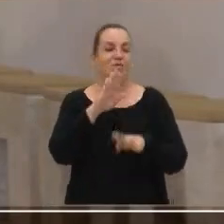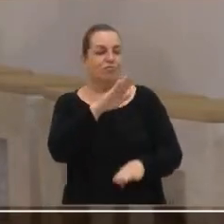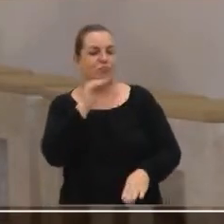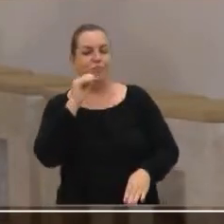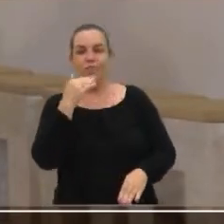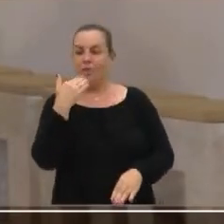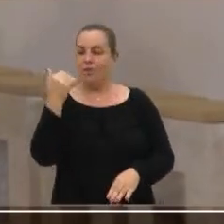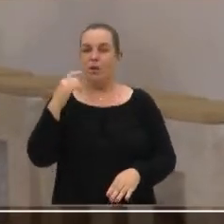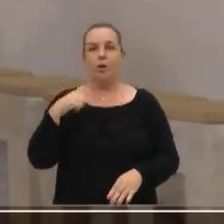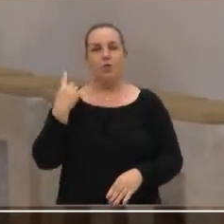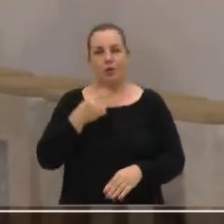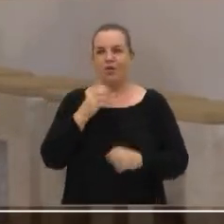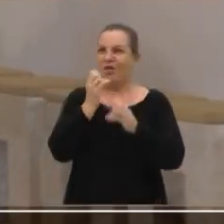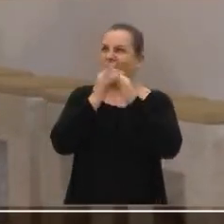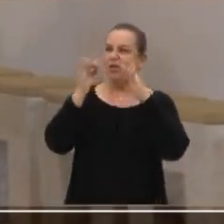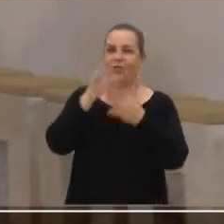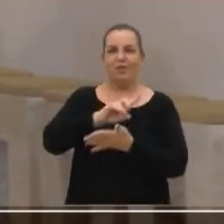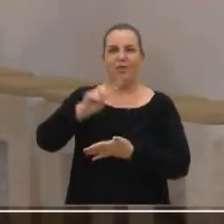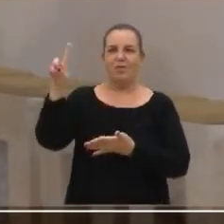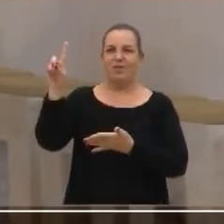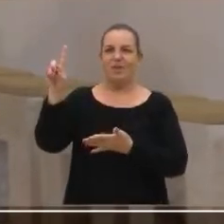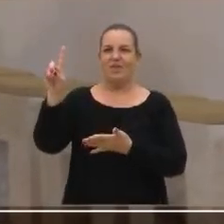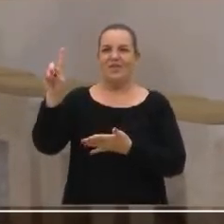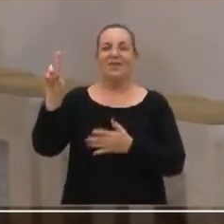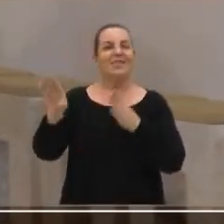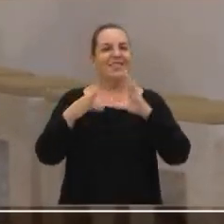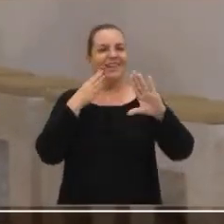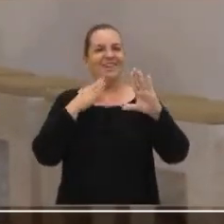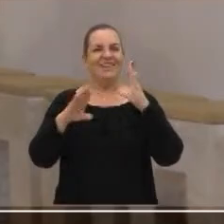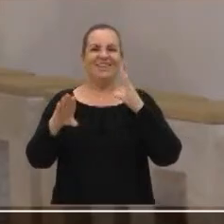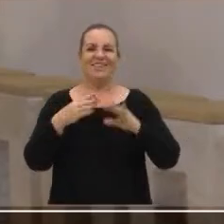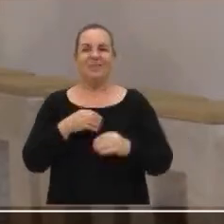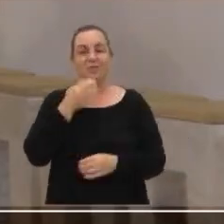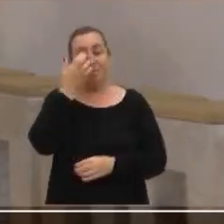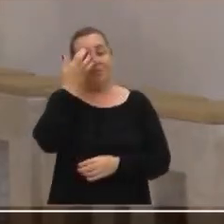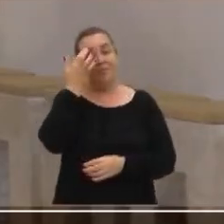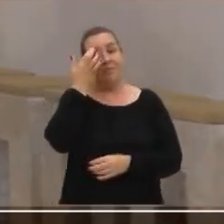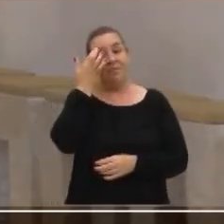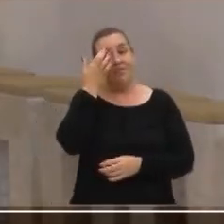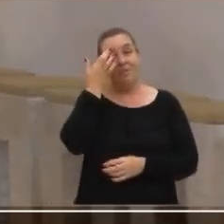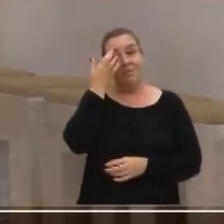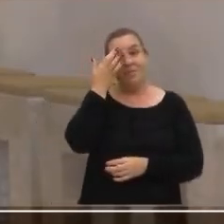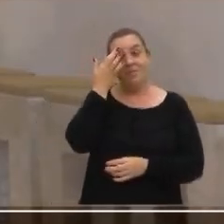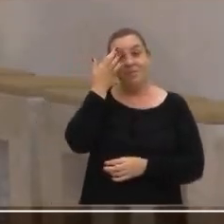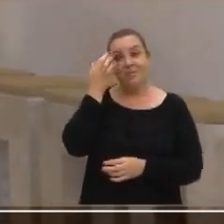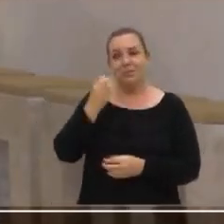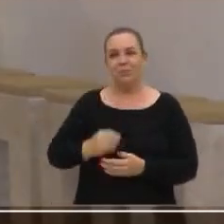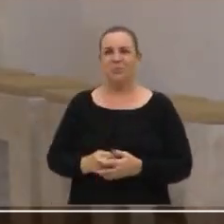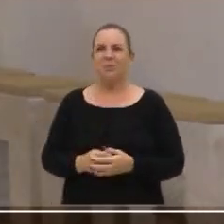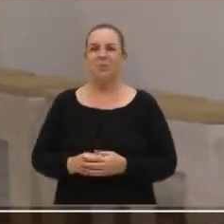somos. Glorifiquemos a esse Deus cantando o hino de louvor.